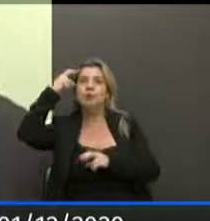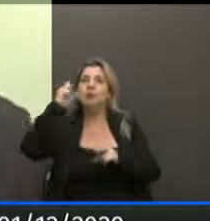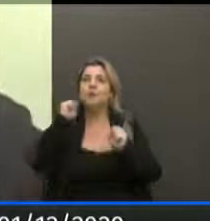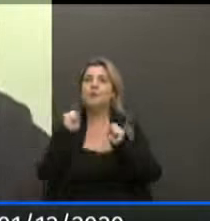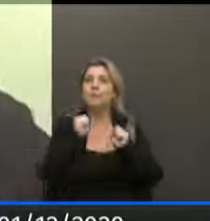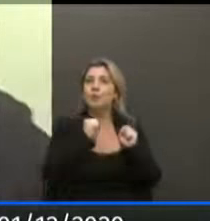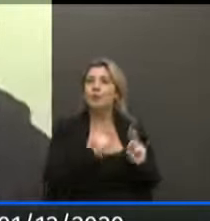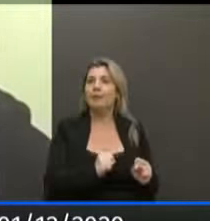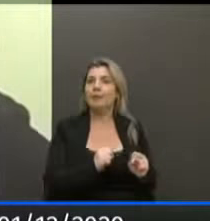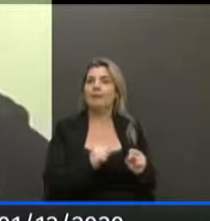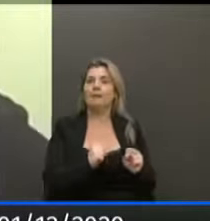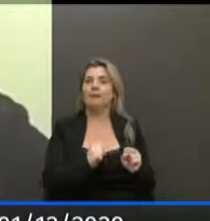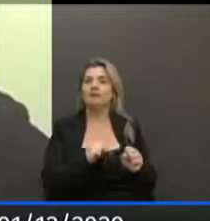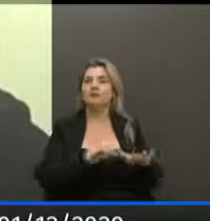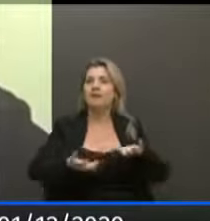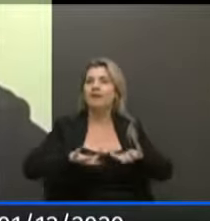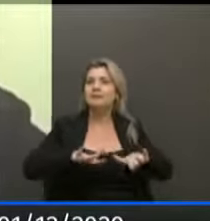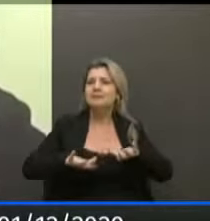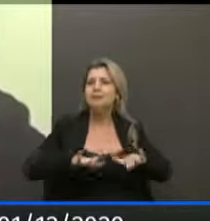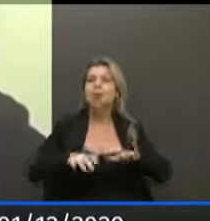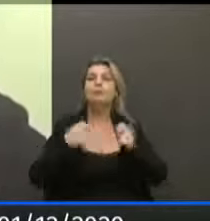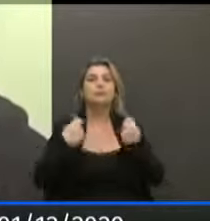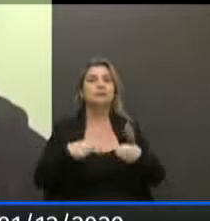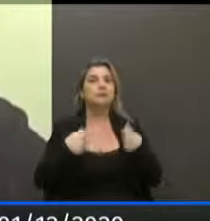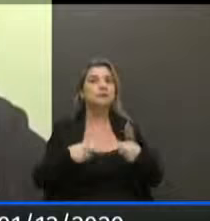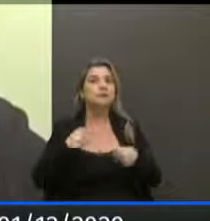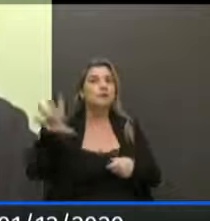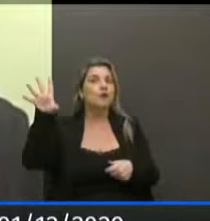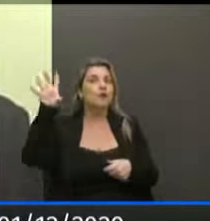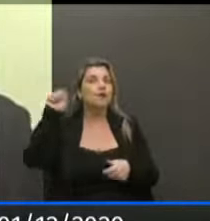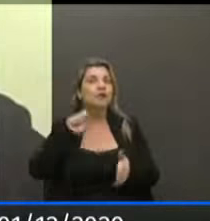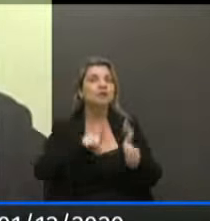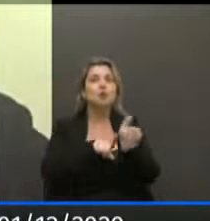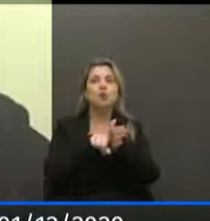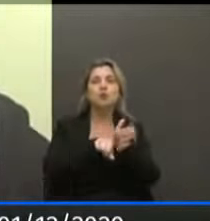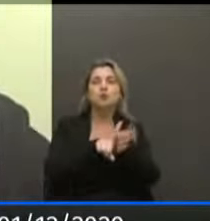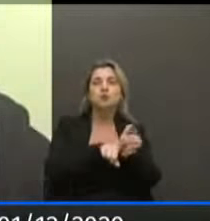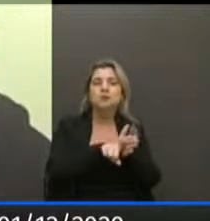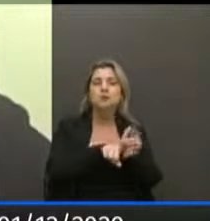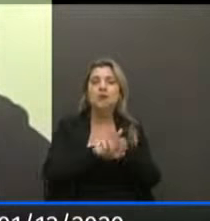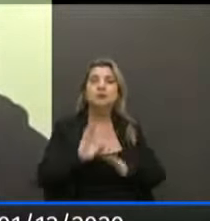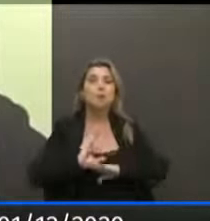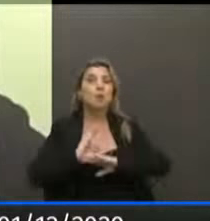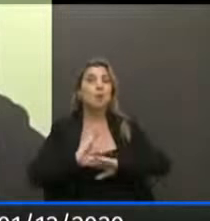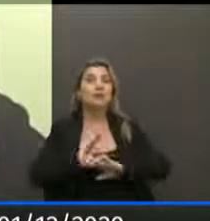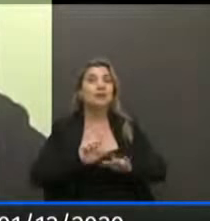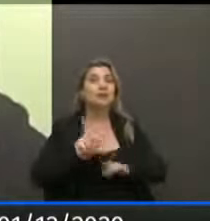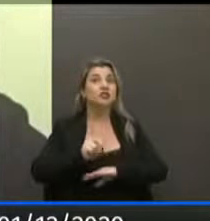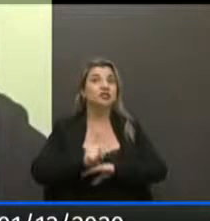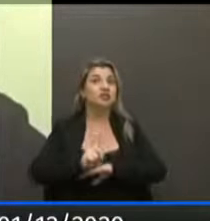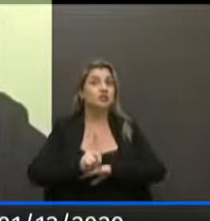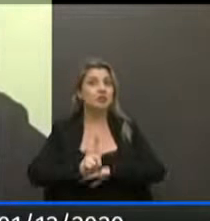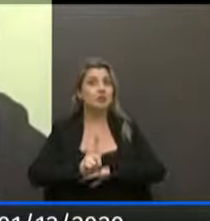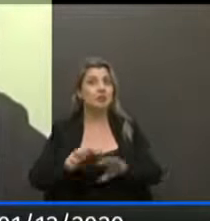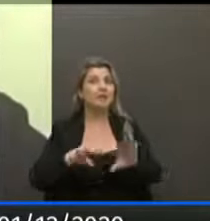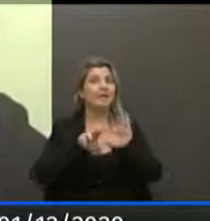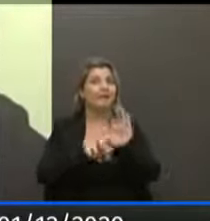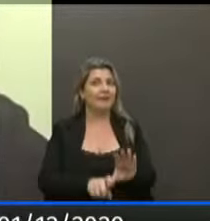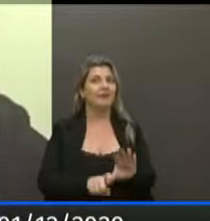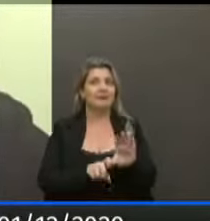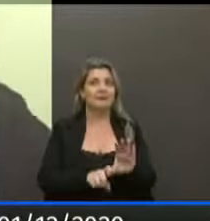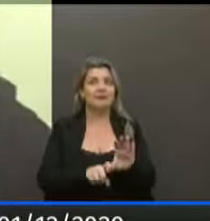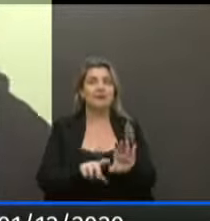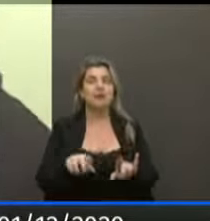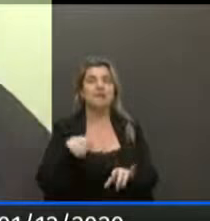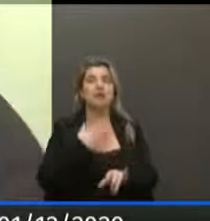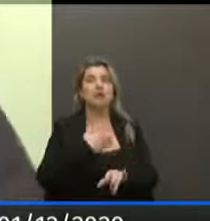Nós deveríamos ser ouvidos, deveríamos ser consultados através do Comitê de Gestão da Crise para que a gente dê a nossa opinião, nosso conhecimento e